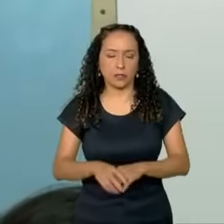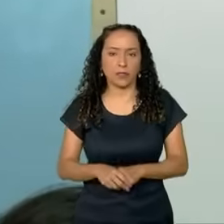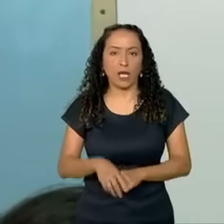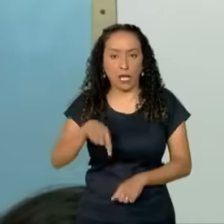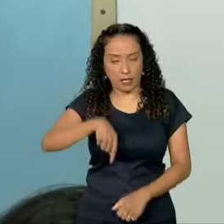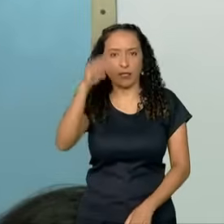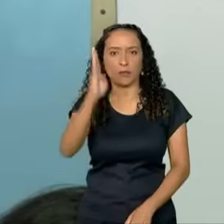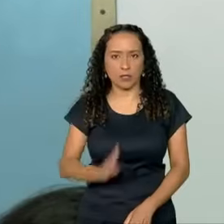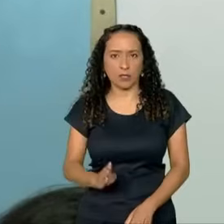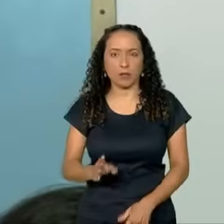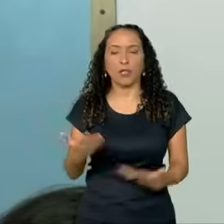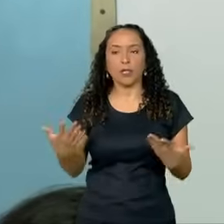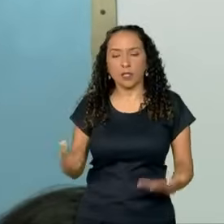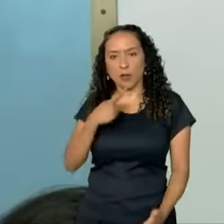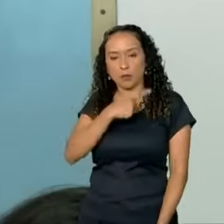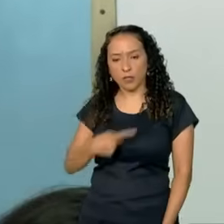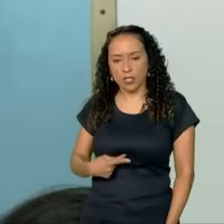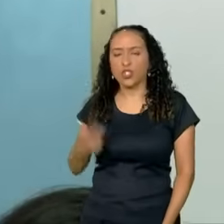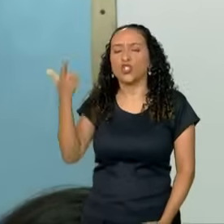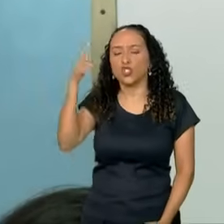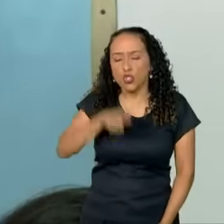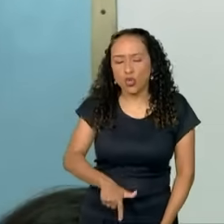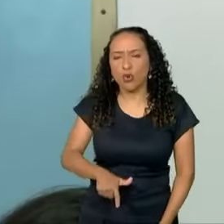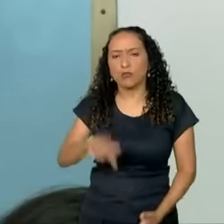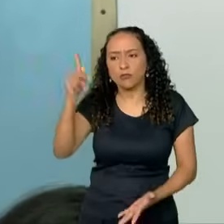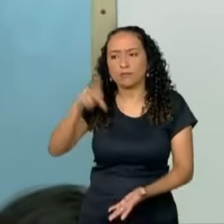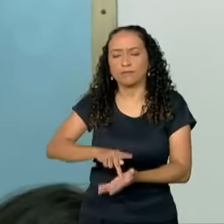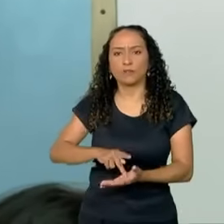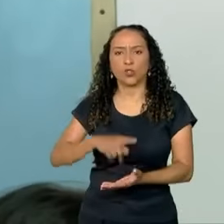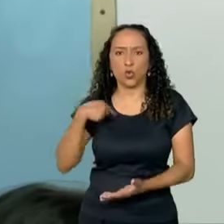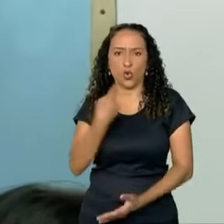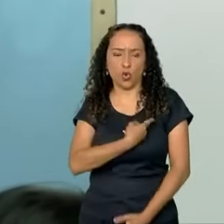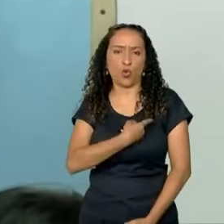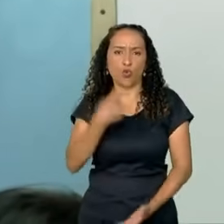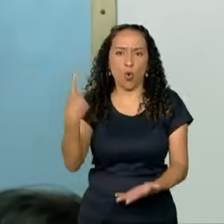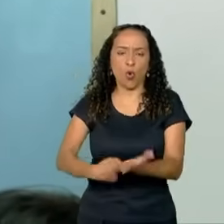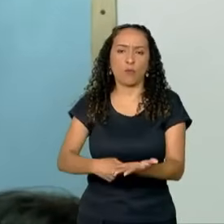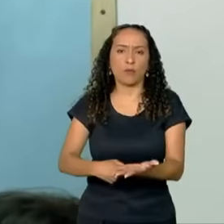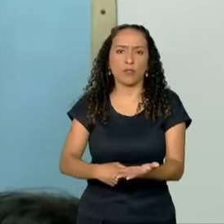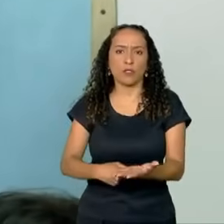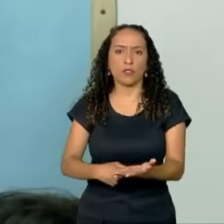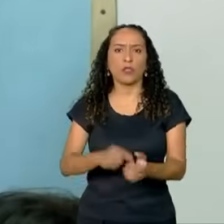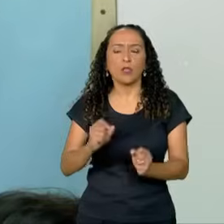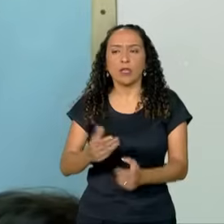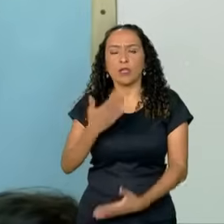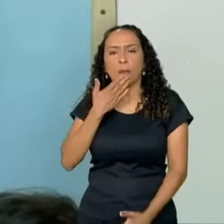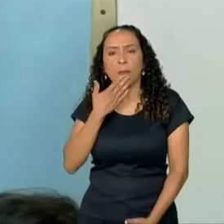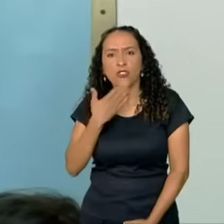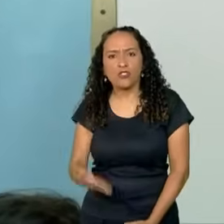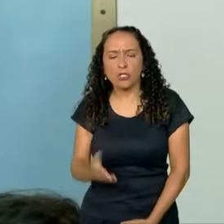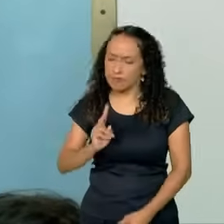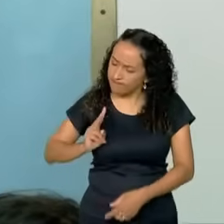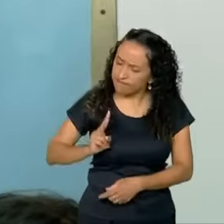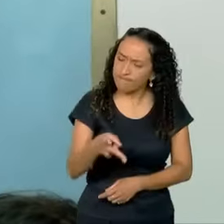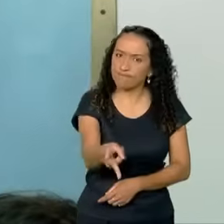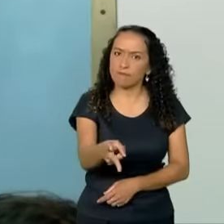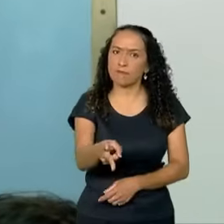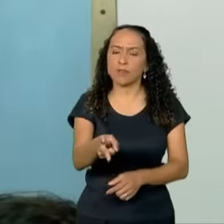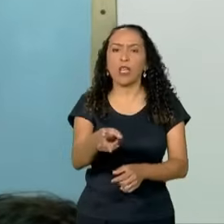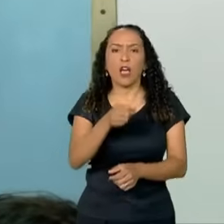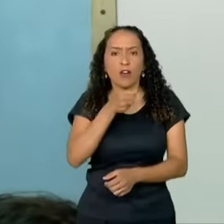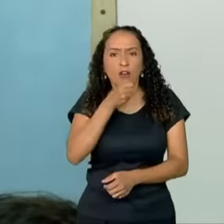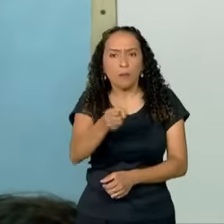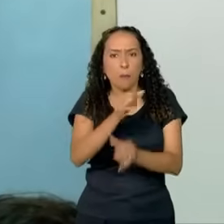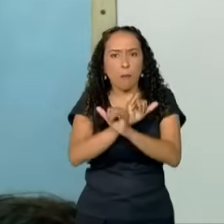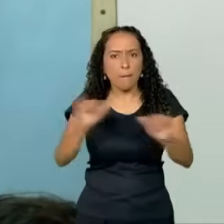no Brasil. Portanto, presidente, mais uma vez reafirmar aqui o nosso compromisso e fazer esse apelo permanentemente à imprensa